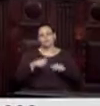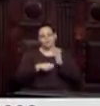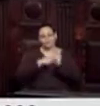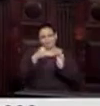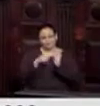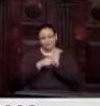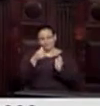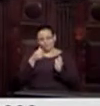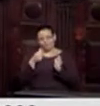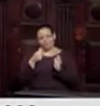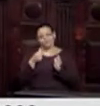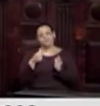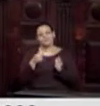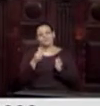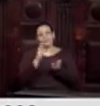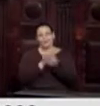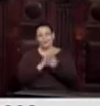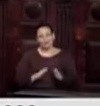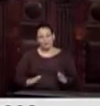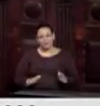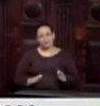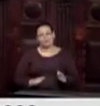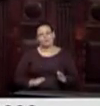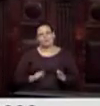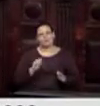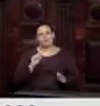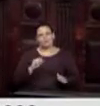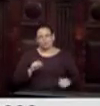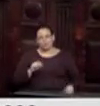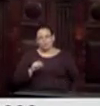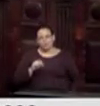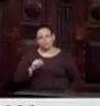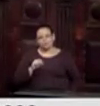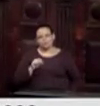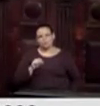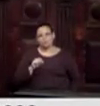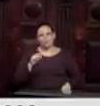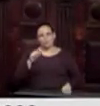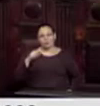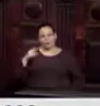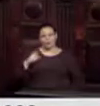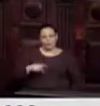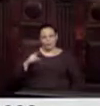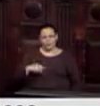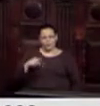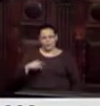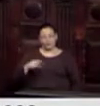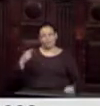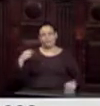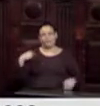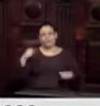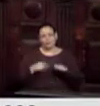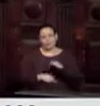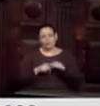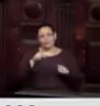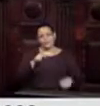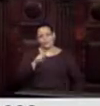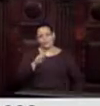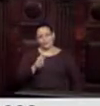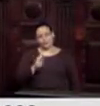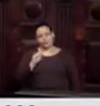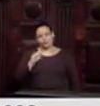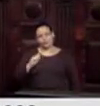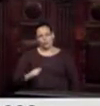Primeiro, acabar com o marco regulatório do petróleo na camada do pré-sal, que dava à